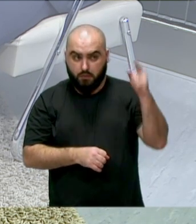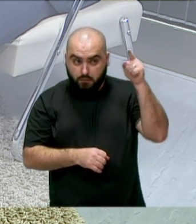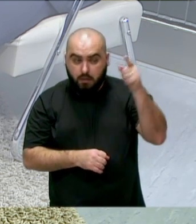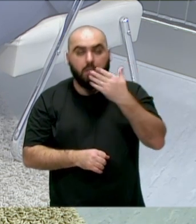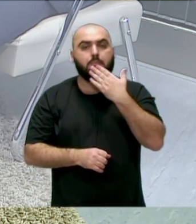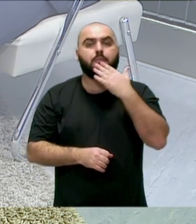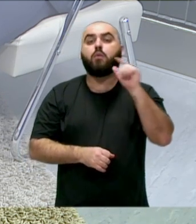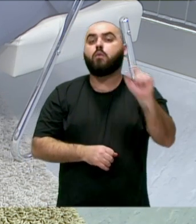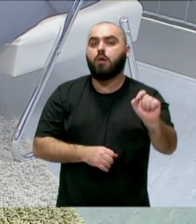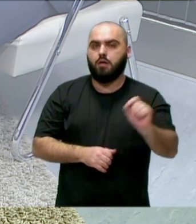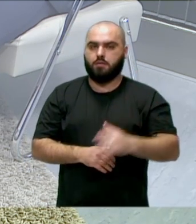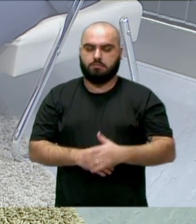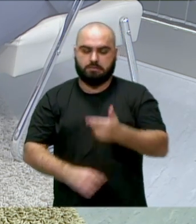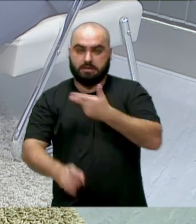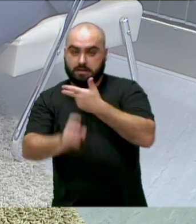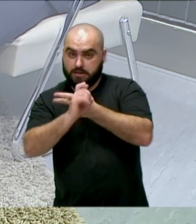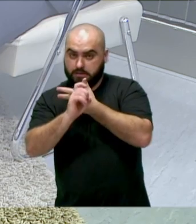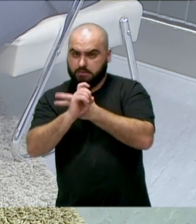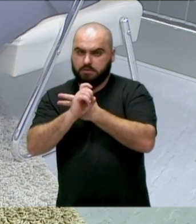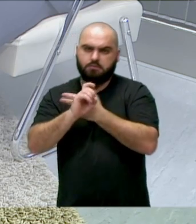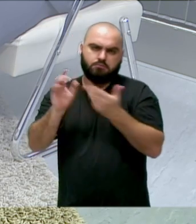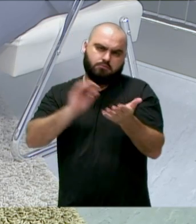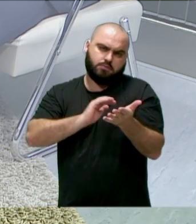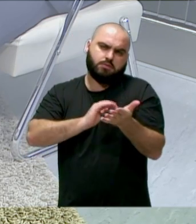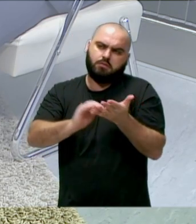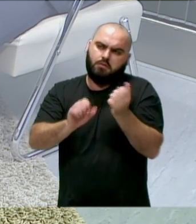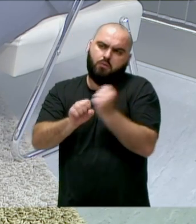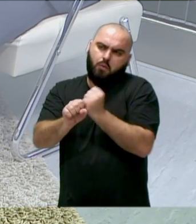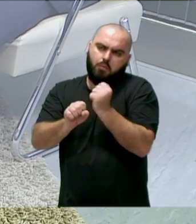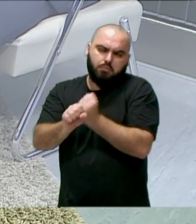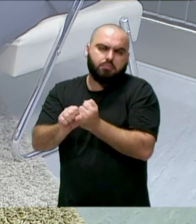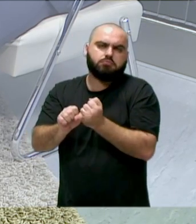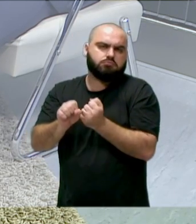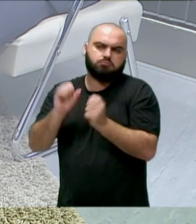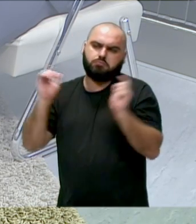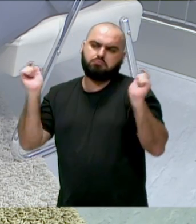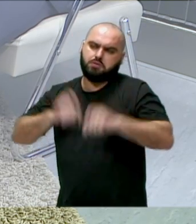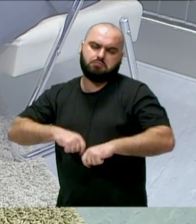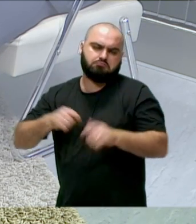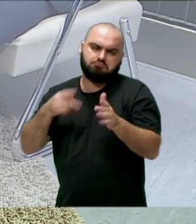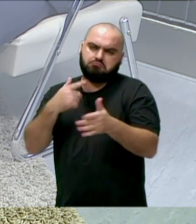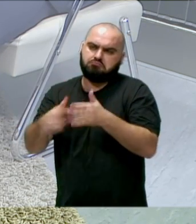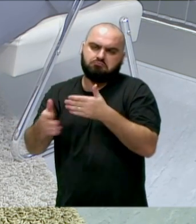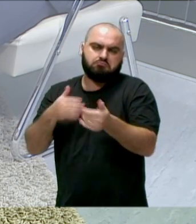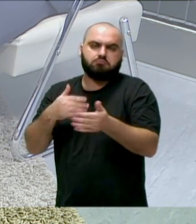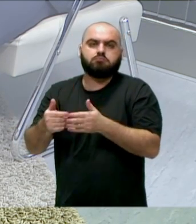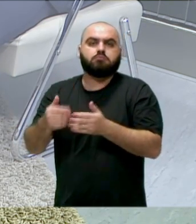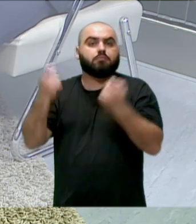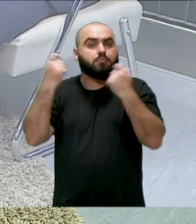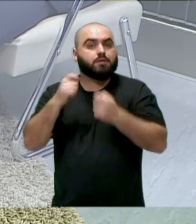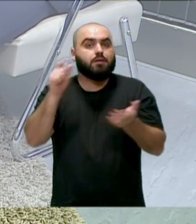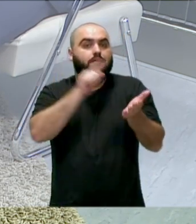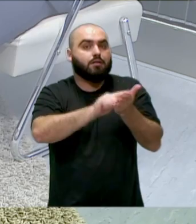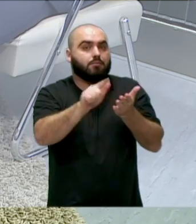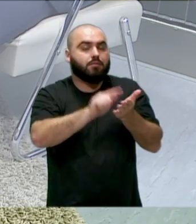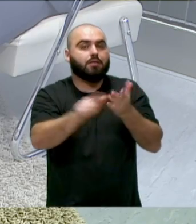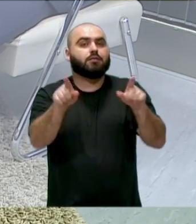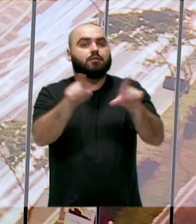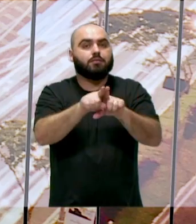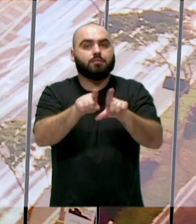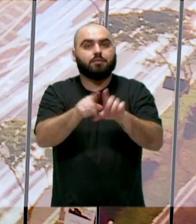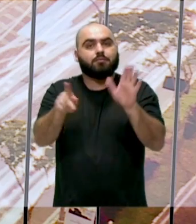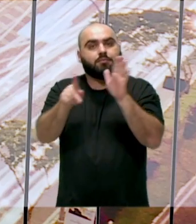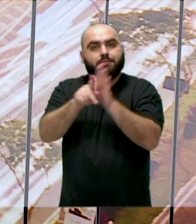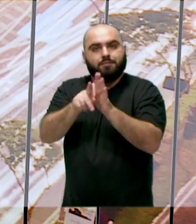Poder Executivo faça, a Secretaria de Obras também, e quem for competente, a limpeza e revitalização das canchas